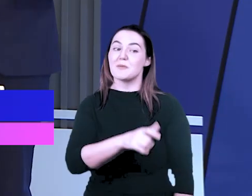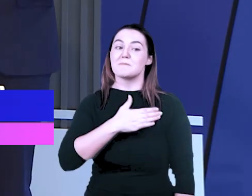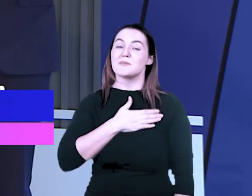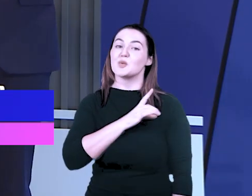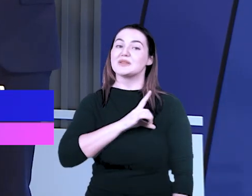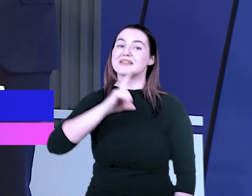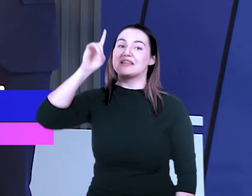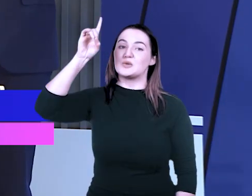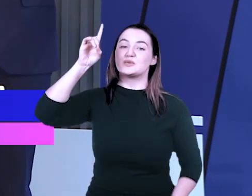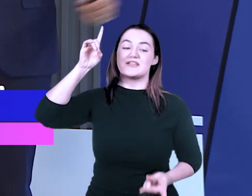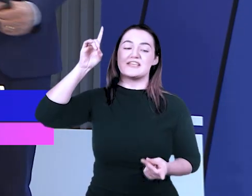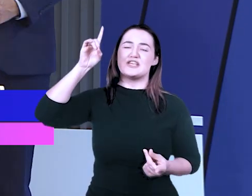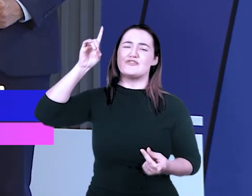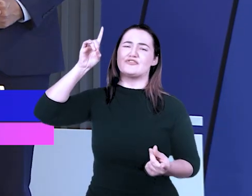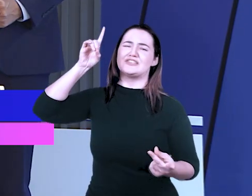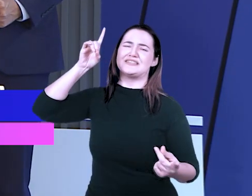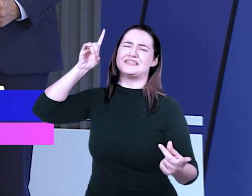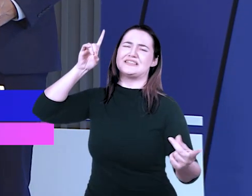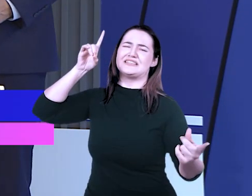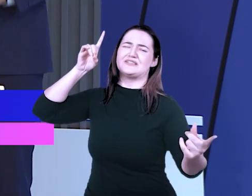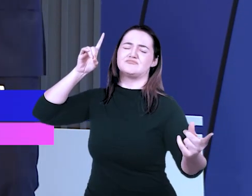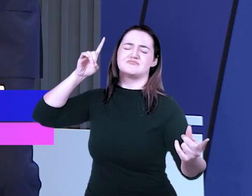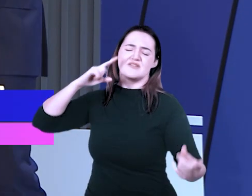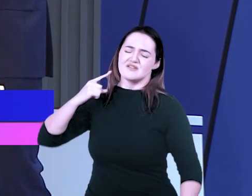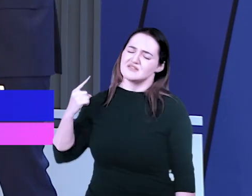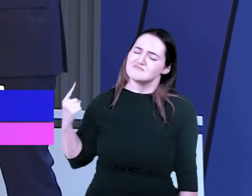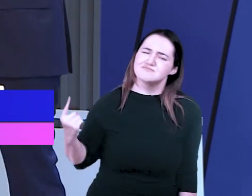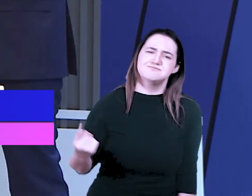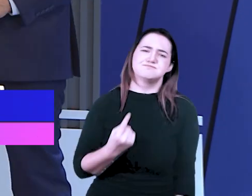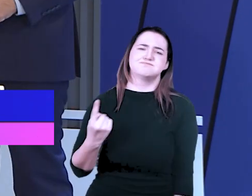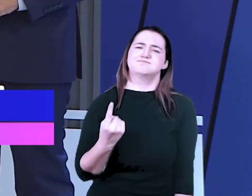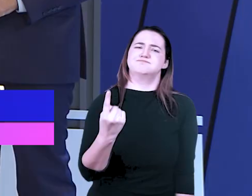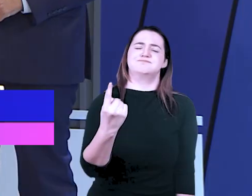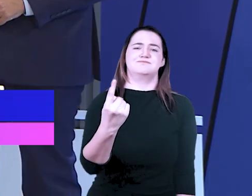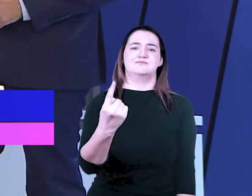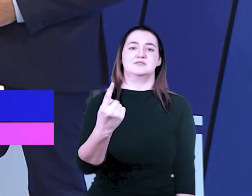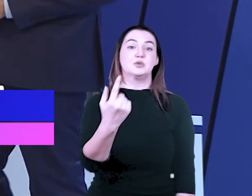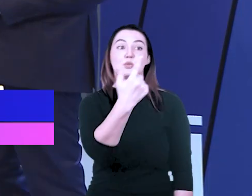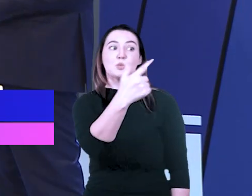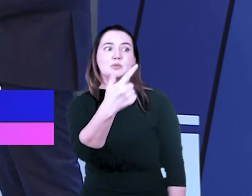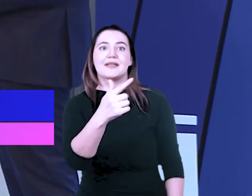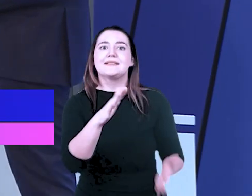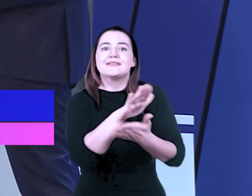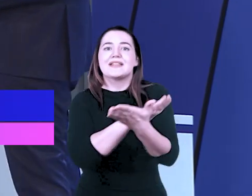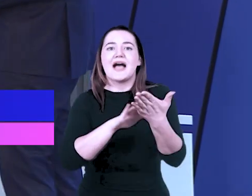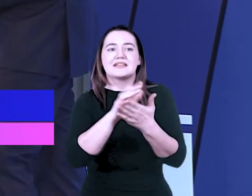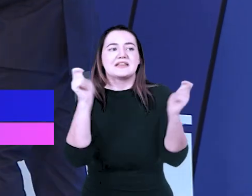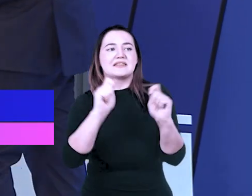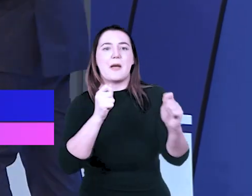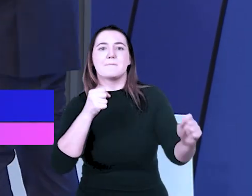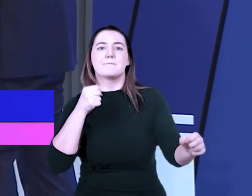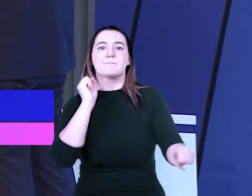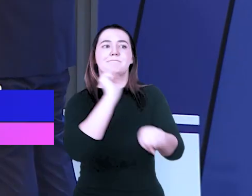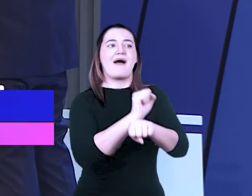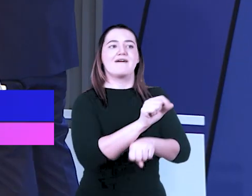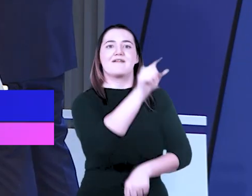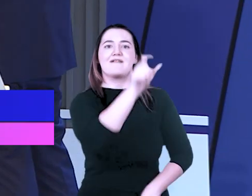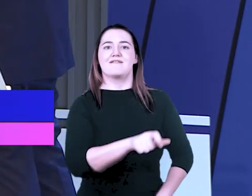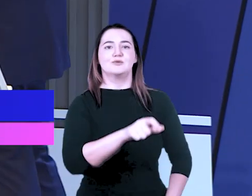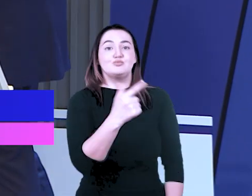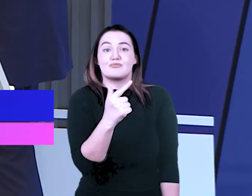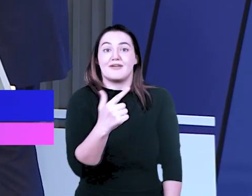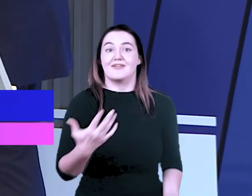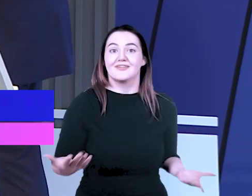é um Deus que é infinito e nada pode parar ou deter esse Deus.